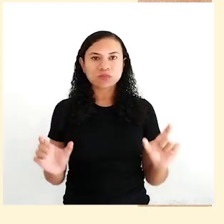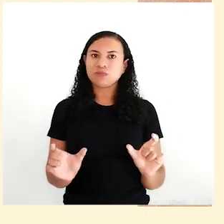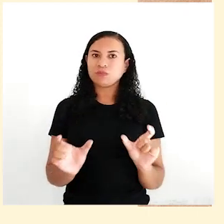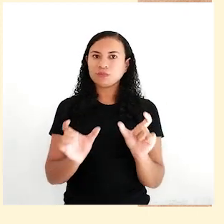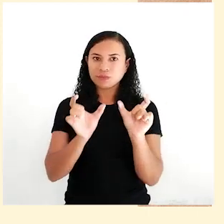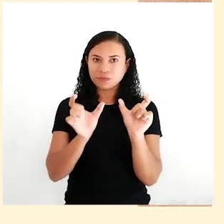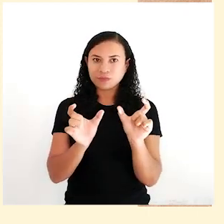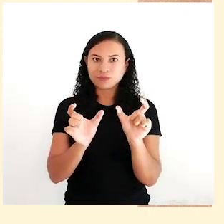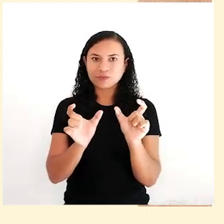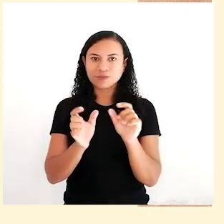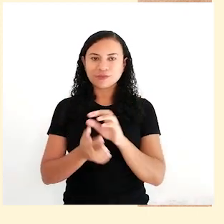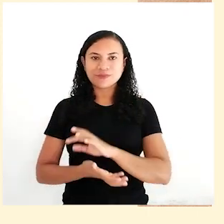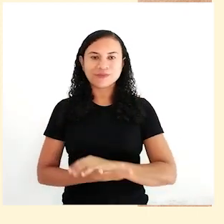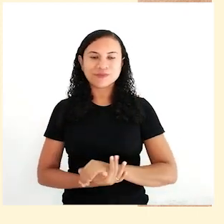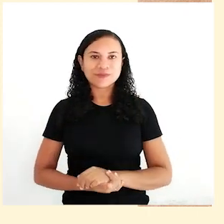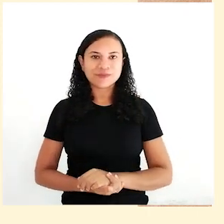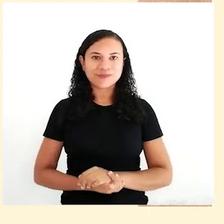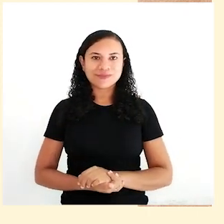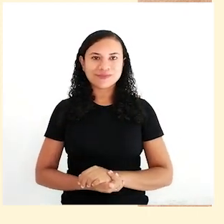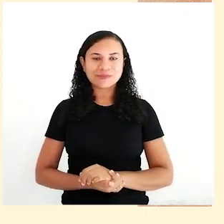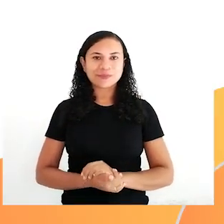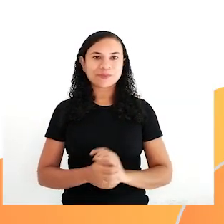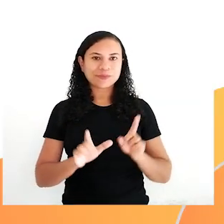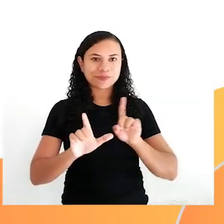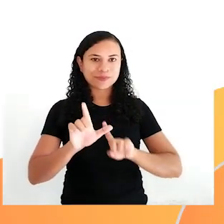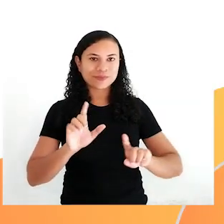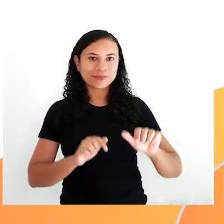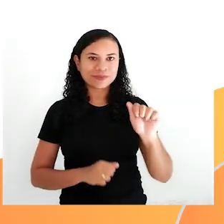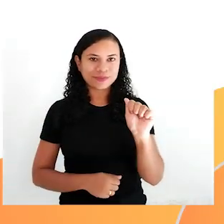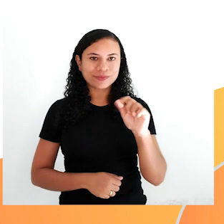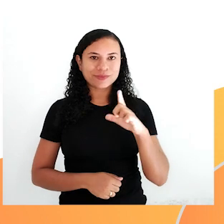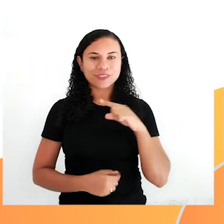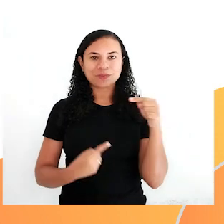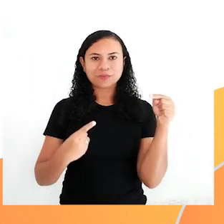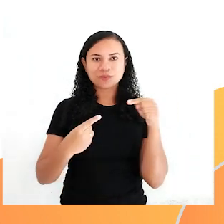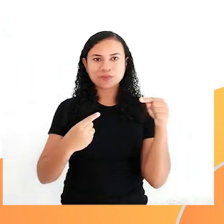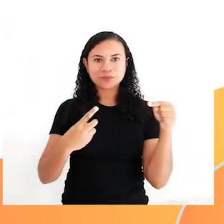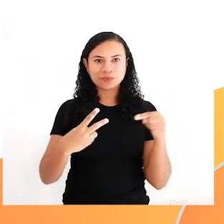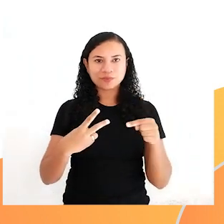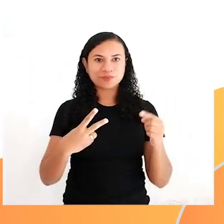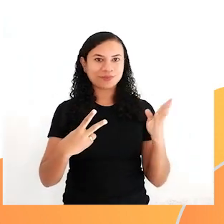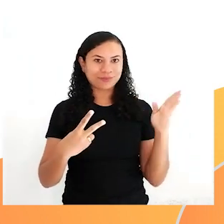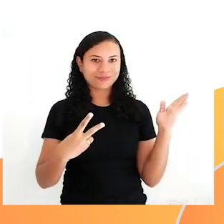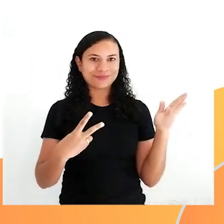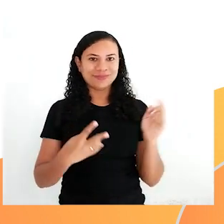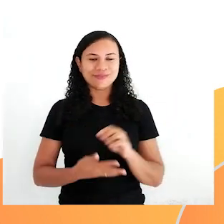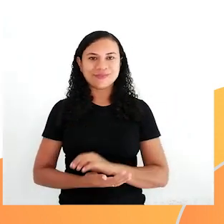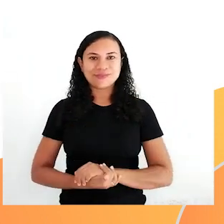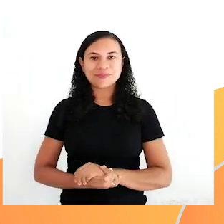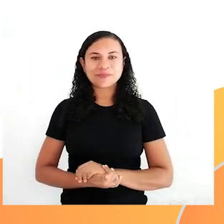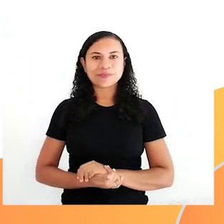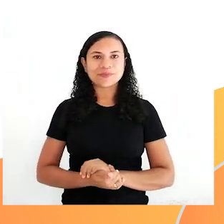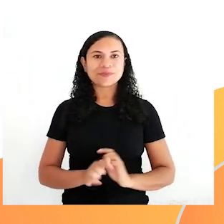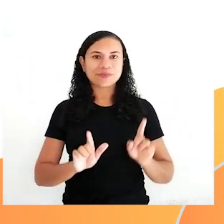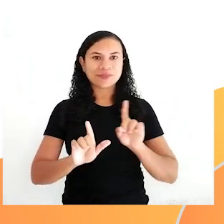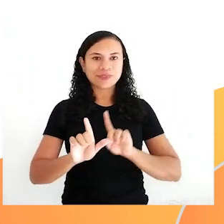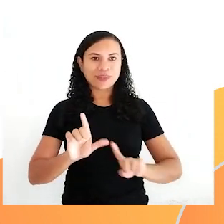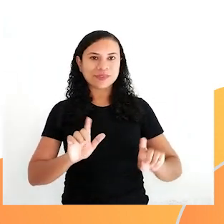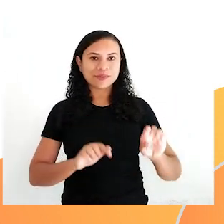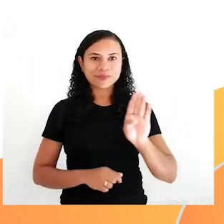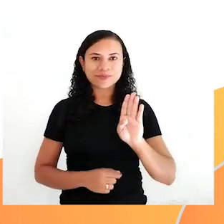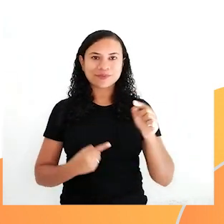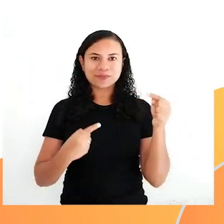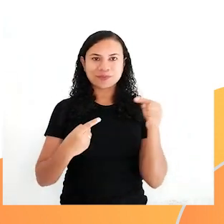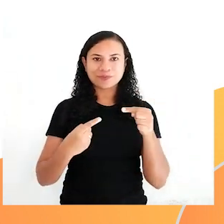sejam formadas pelo processo de derivação parasintética. Letra A, desamparado e